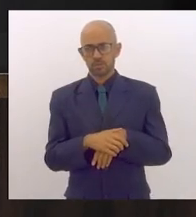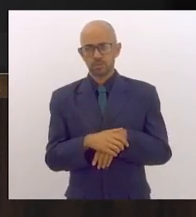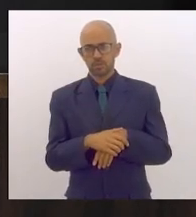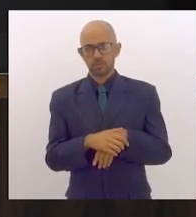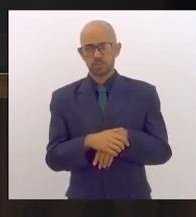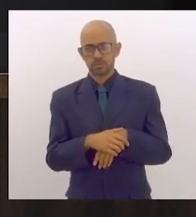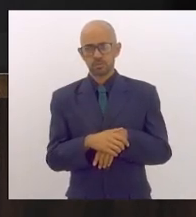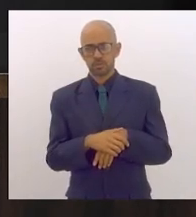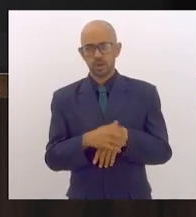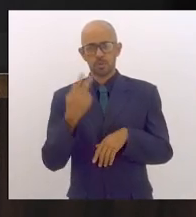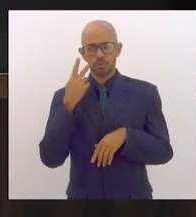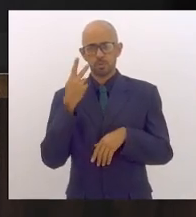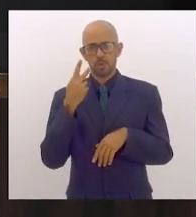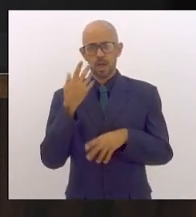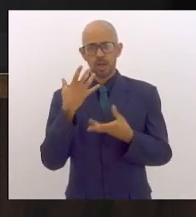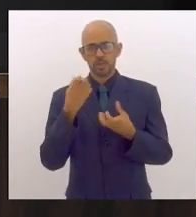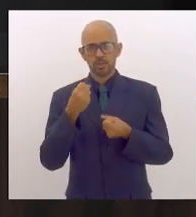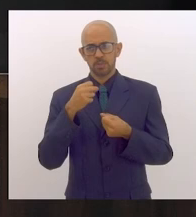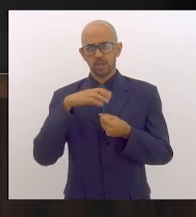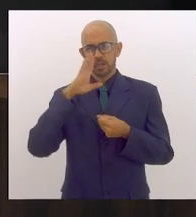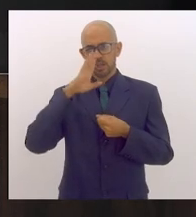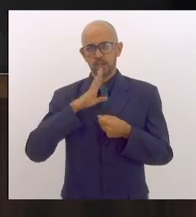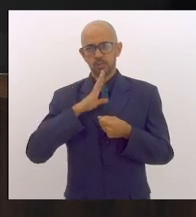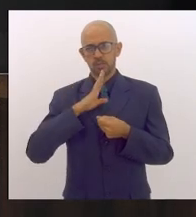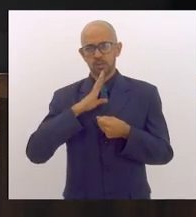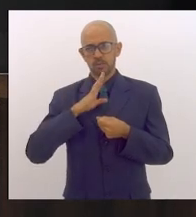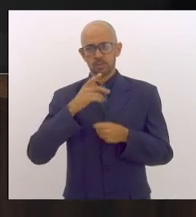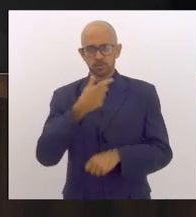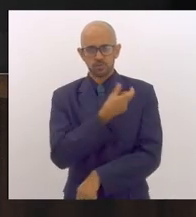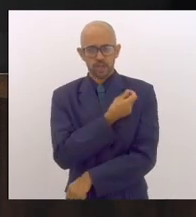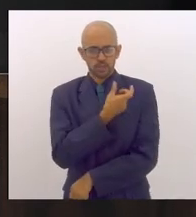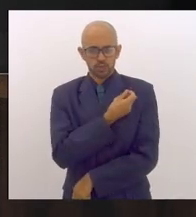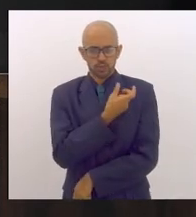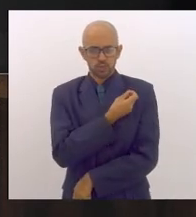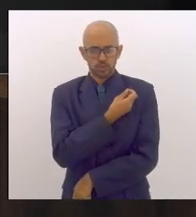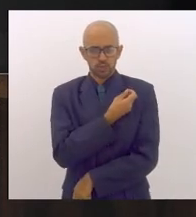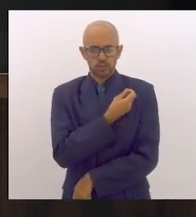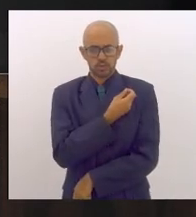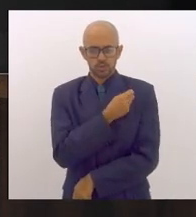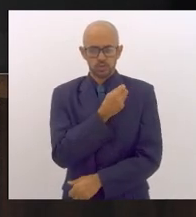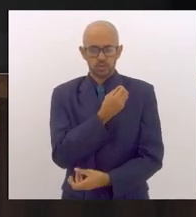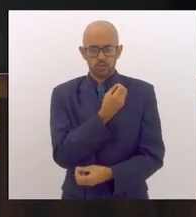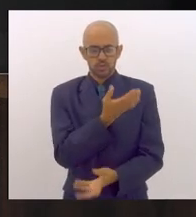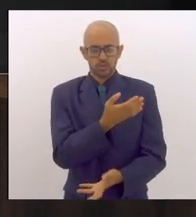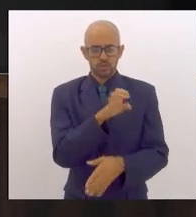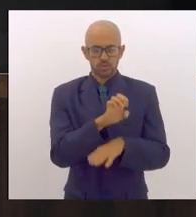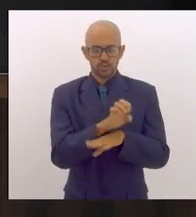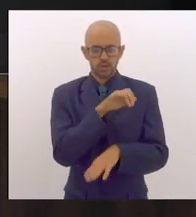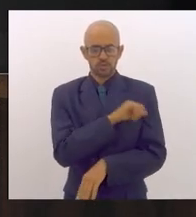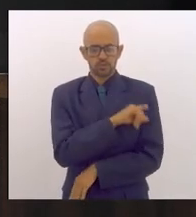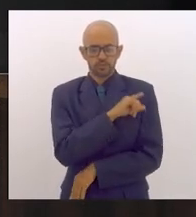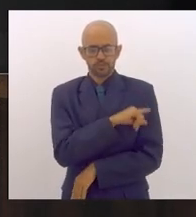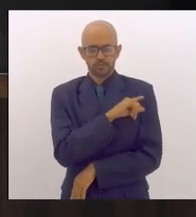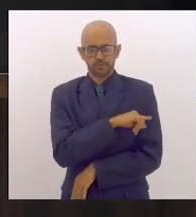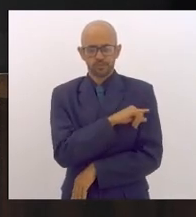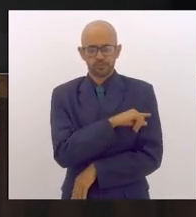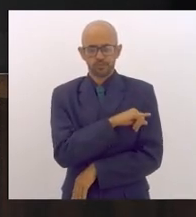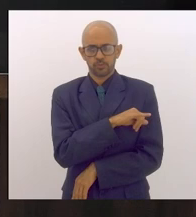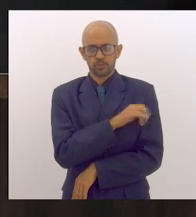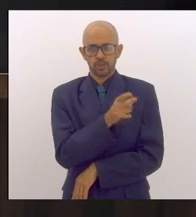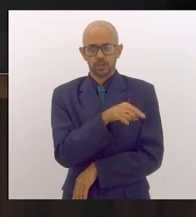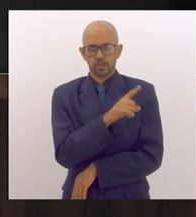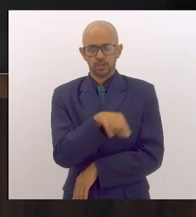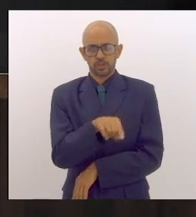grupo de prioritário, para receberem gratuitamente vacinas oferecidas no Estado do Rio de Janeiro e revoga a lei